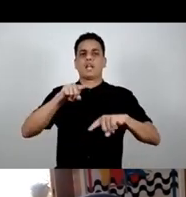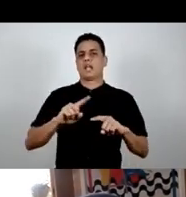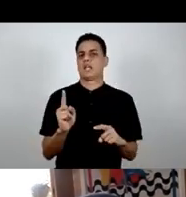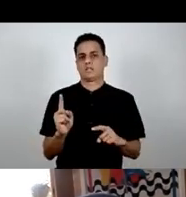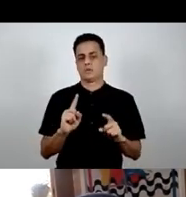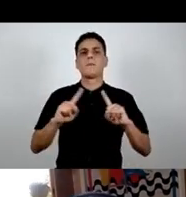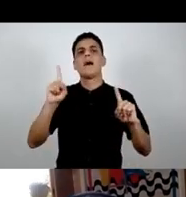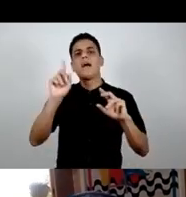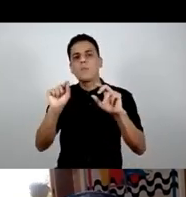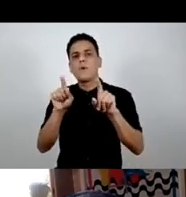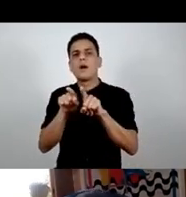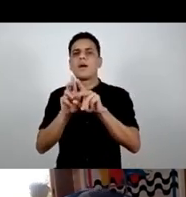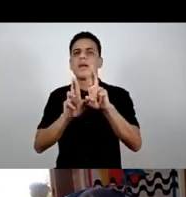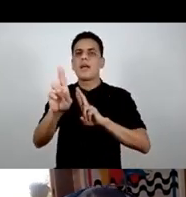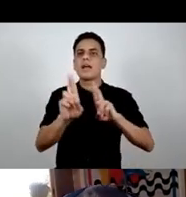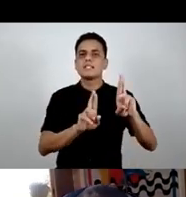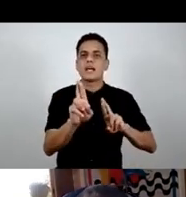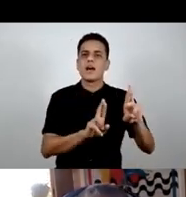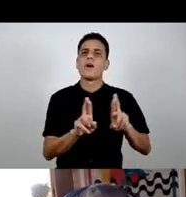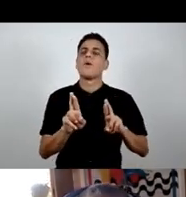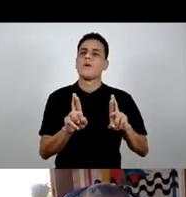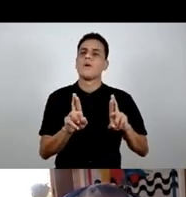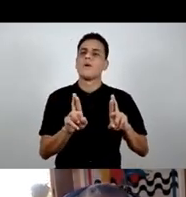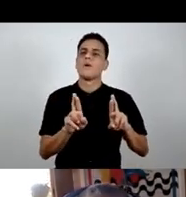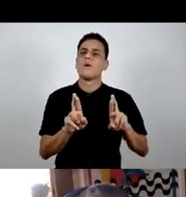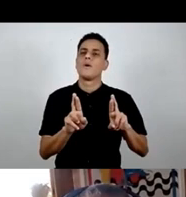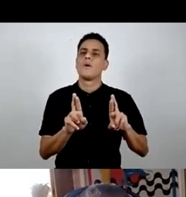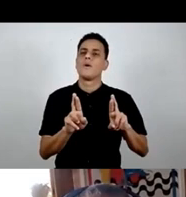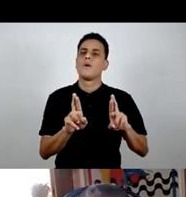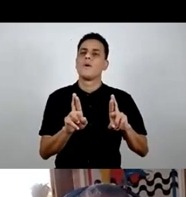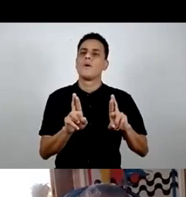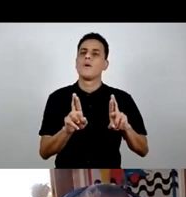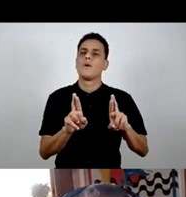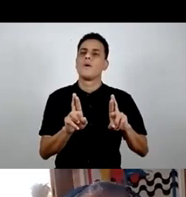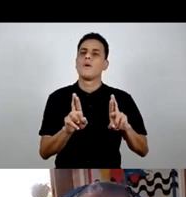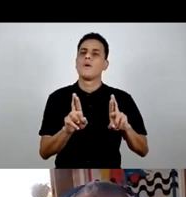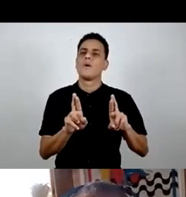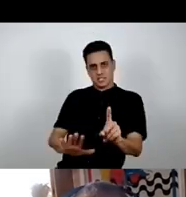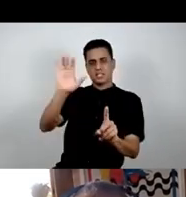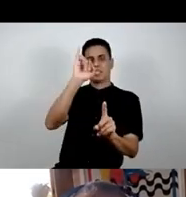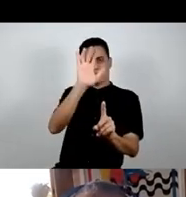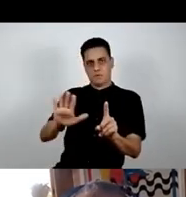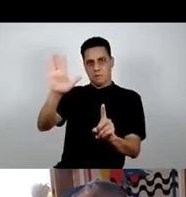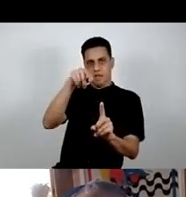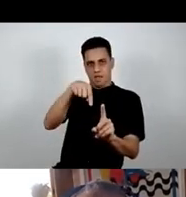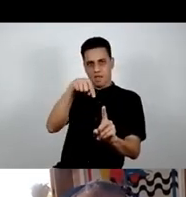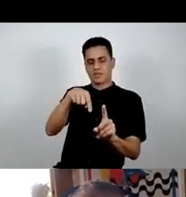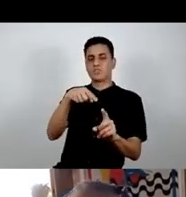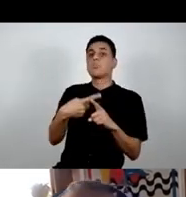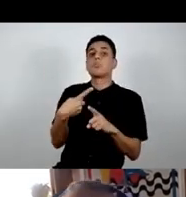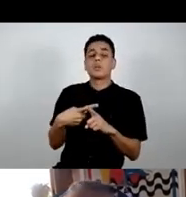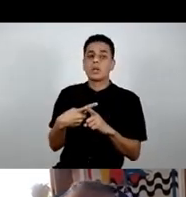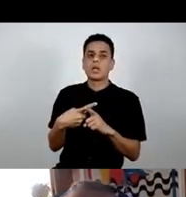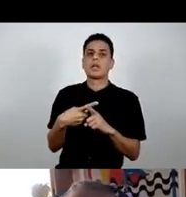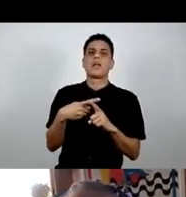é muito mais preciso falar de imagens do Brasil, e também o rol da mídia, que a mídia não são